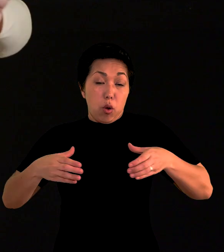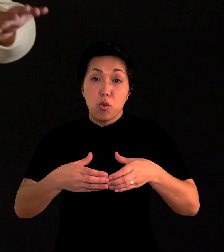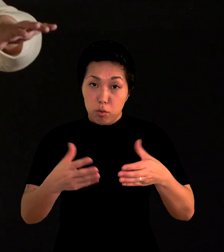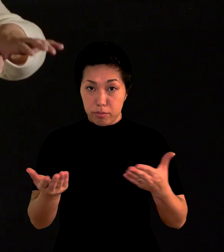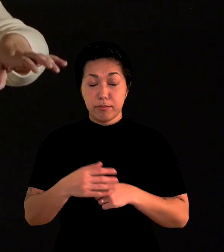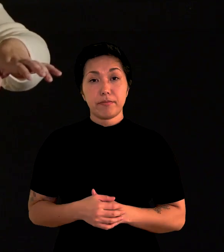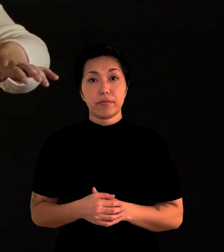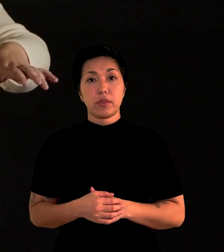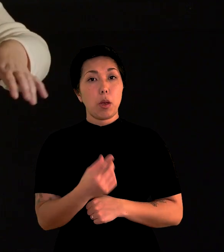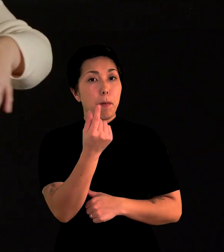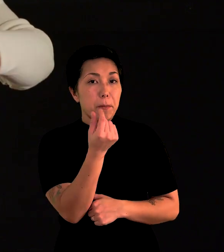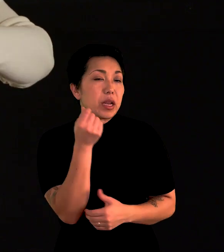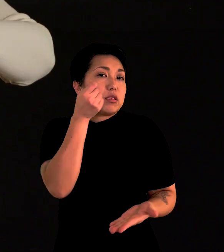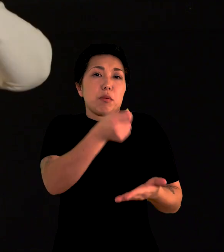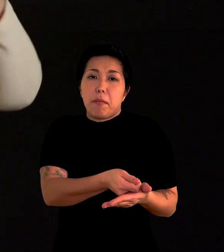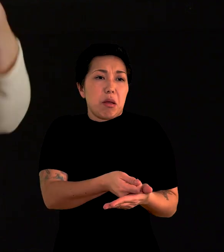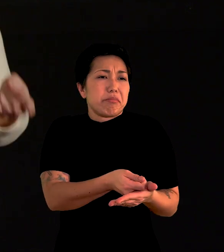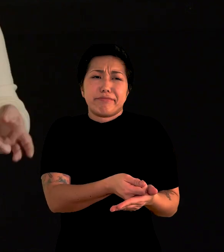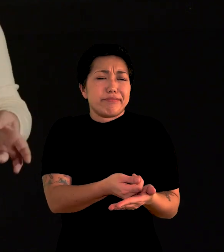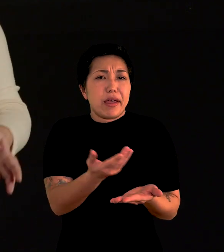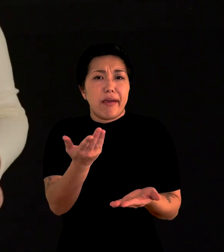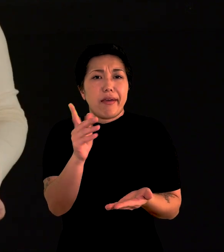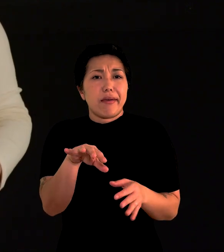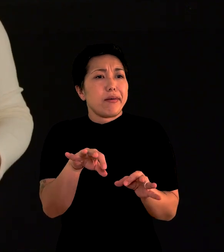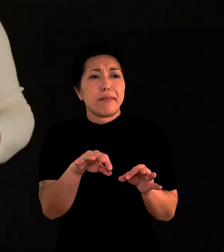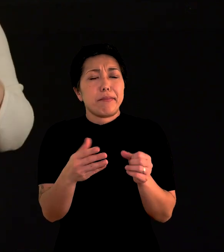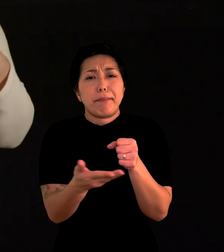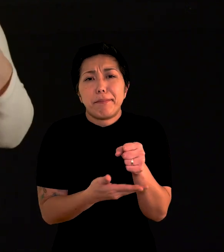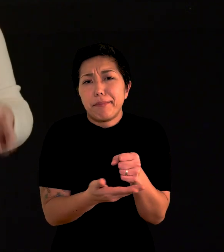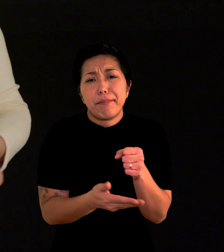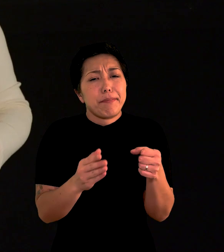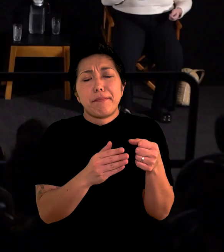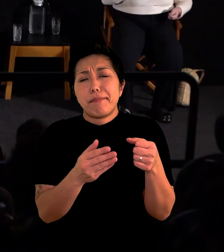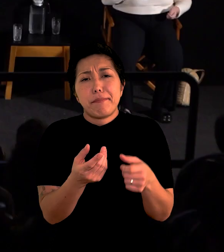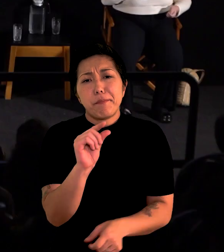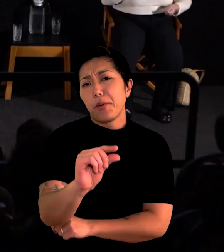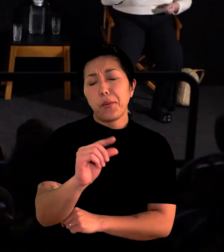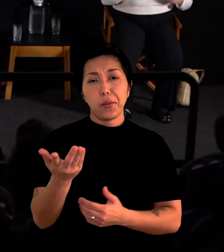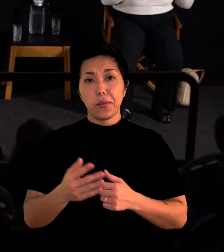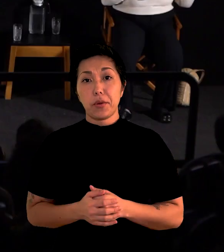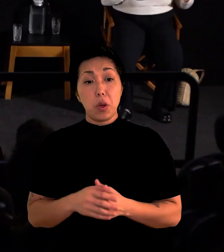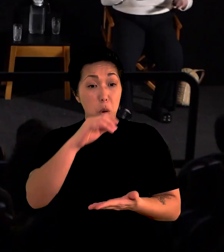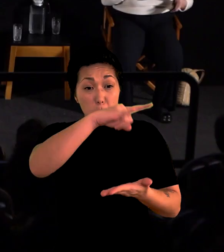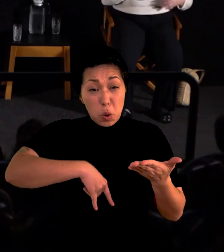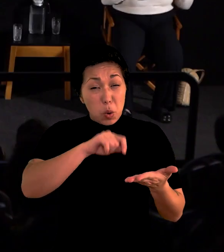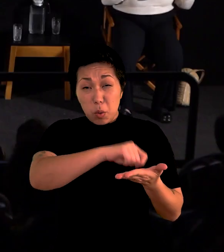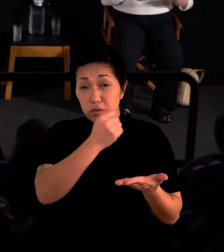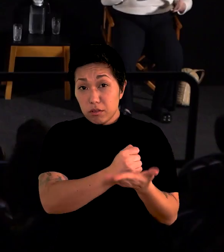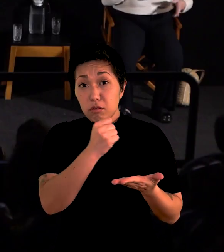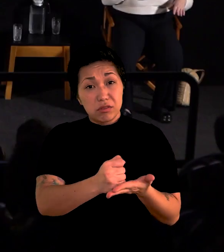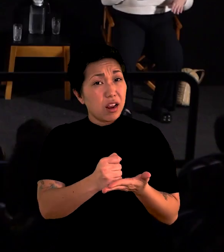nunca coletiva. Os preços, né, das indenizações são irrisórios. Os contratos